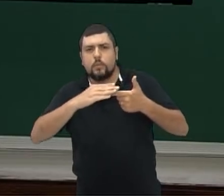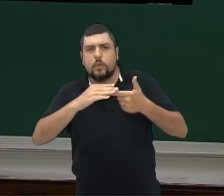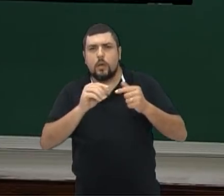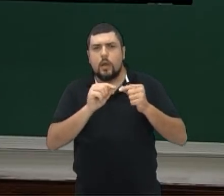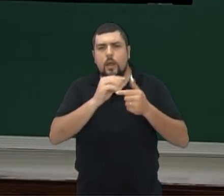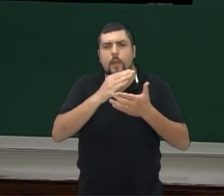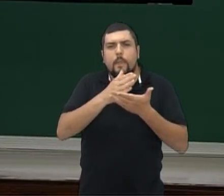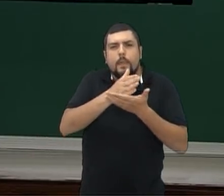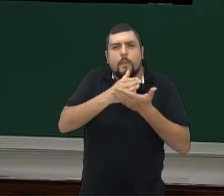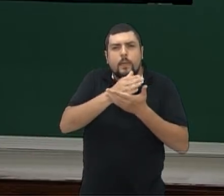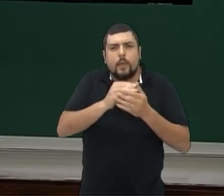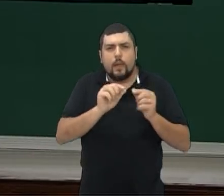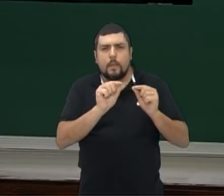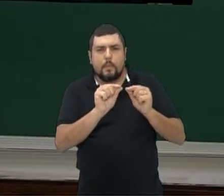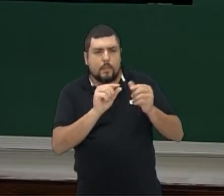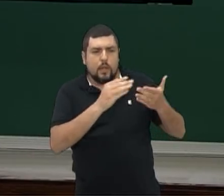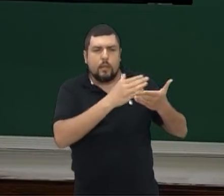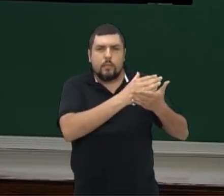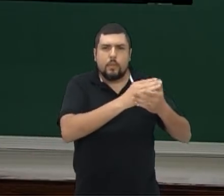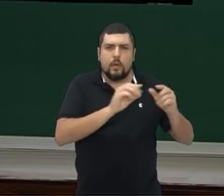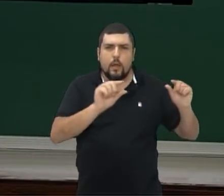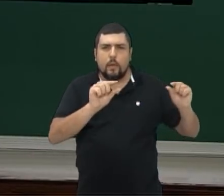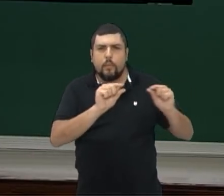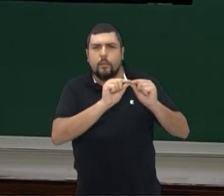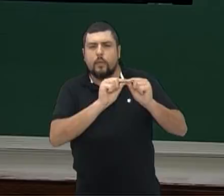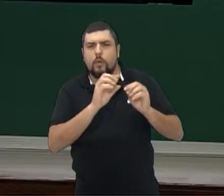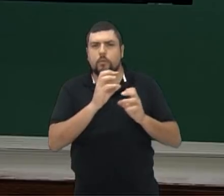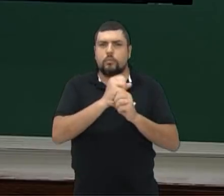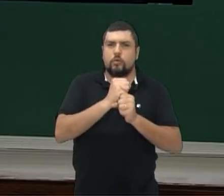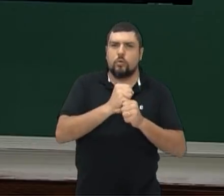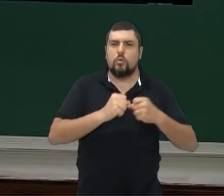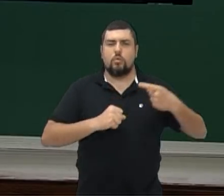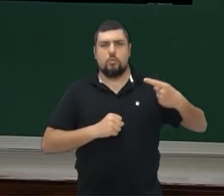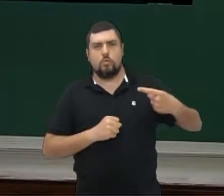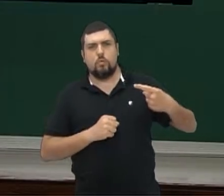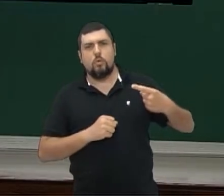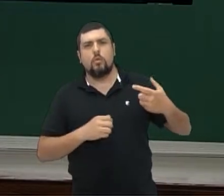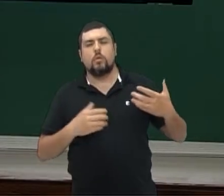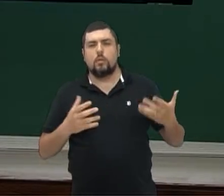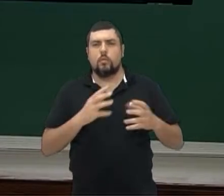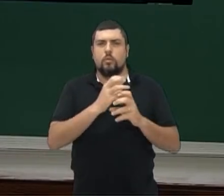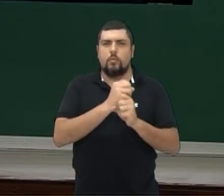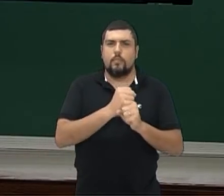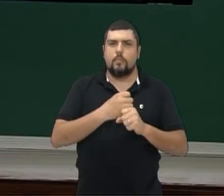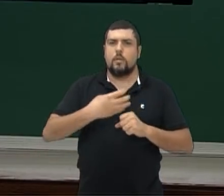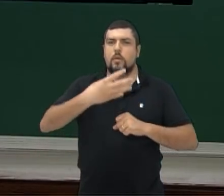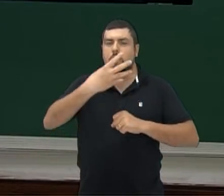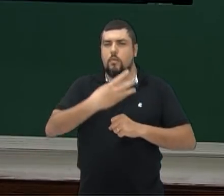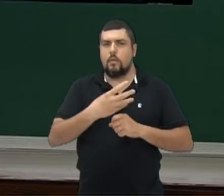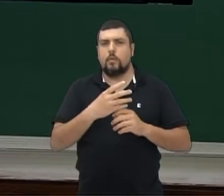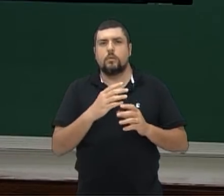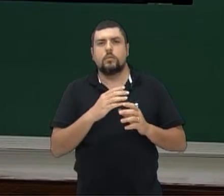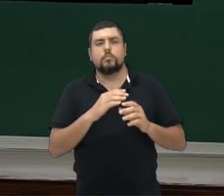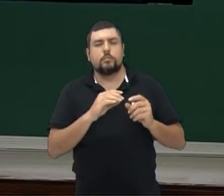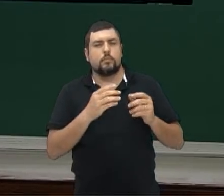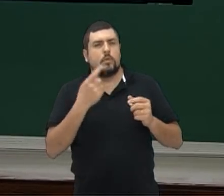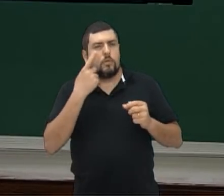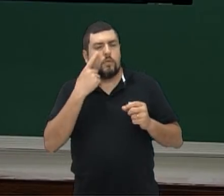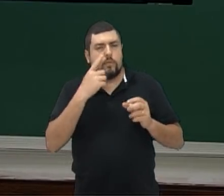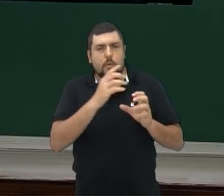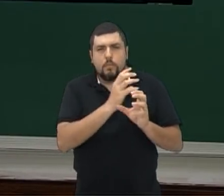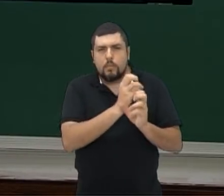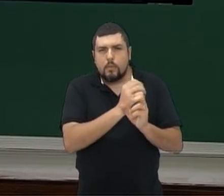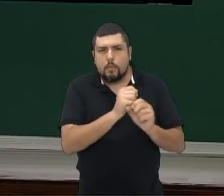1, 2 e mais 2, 4. Então, você tem aqui embaixo metade, metade dá